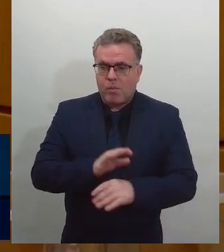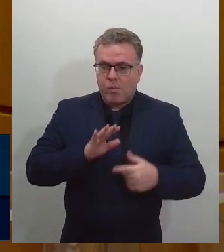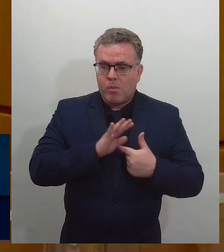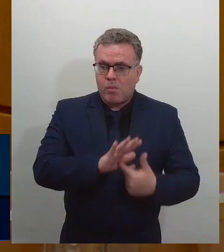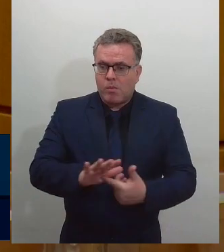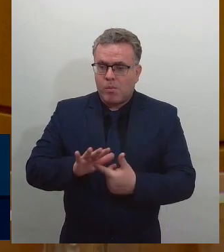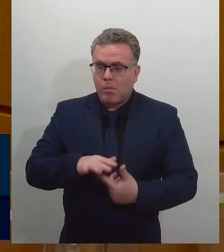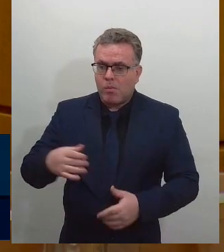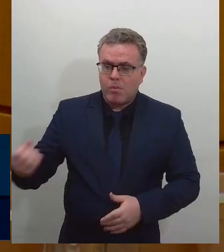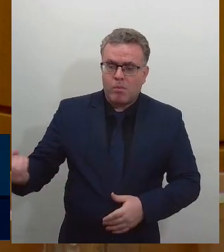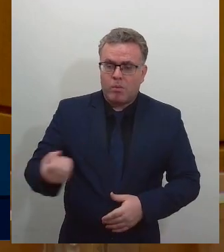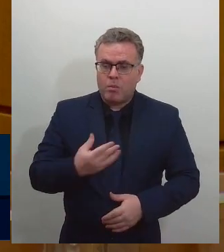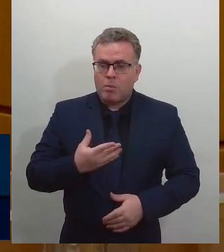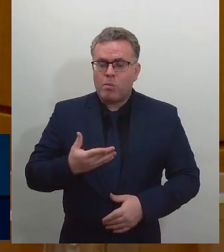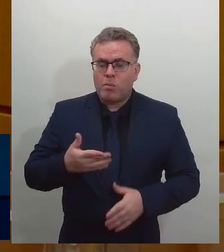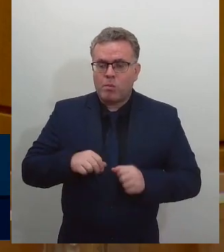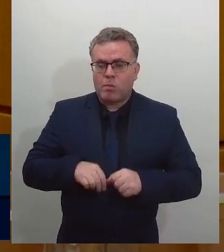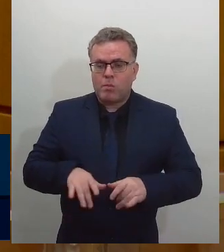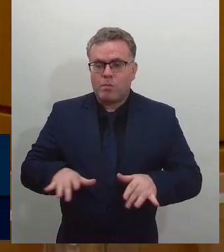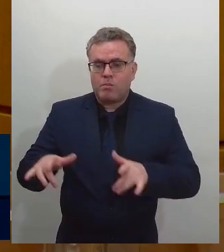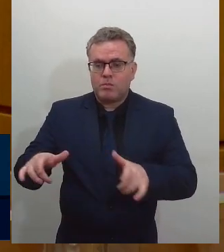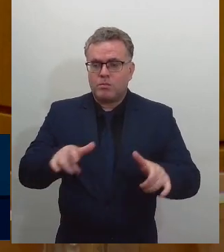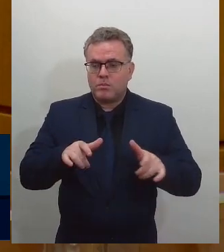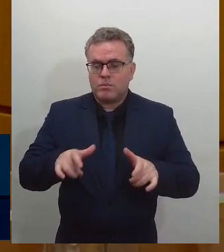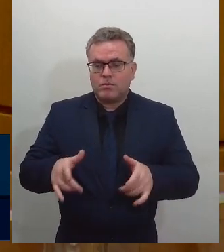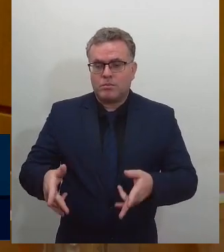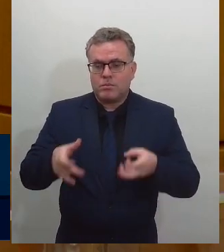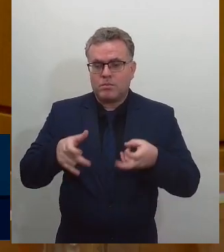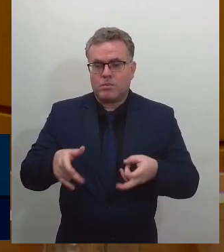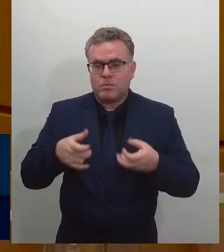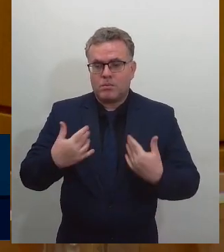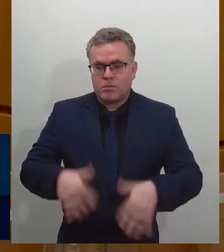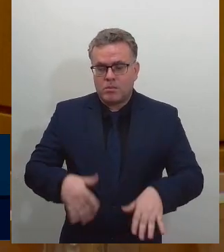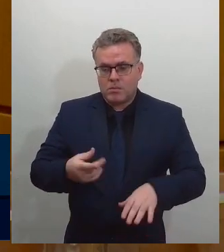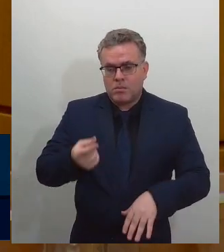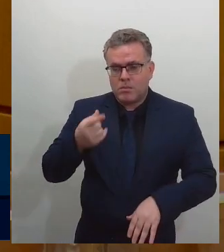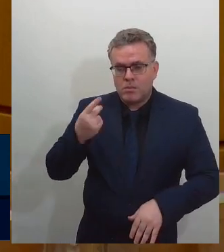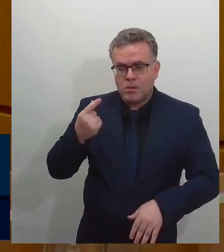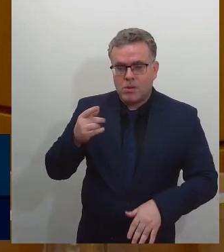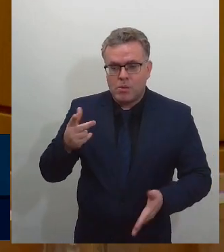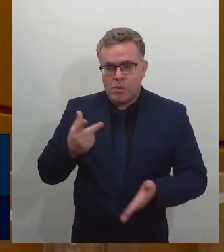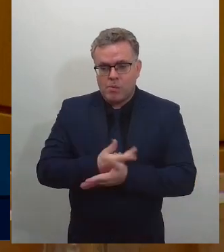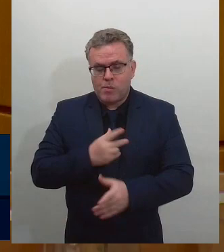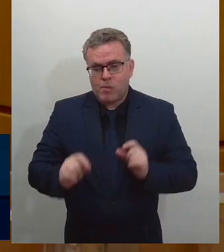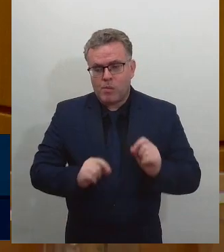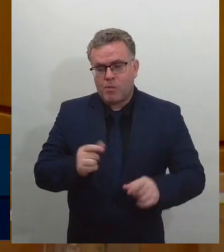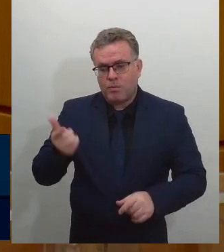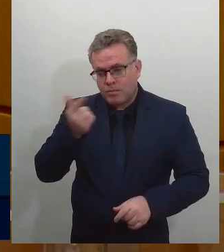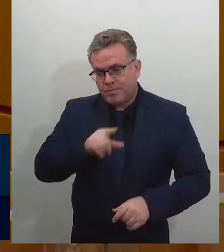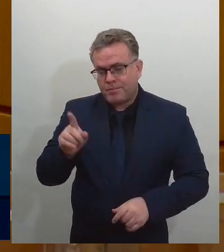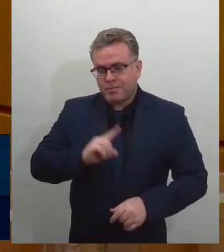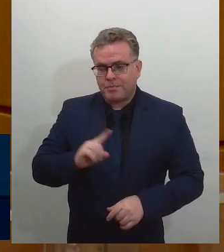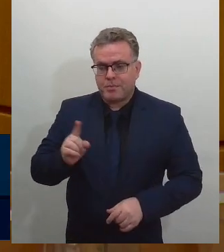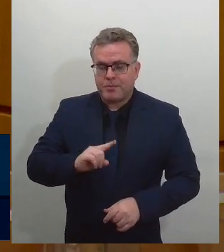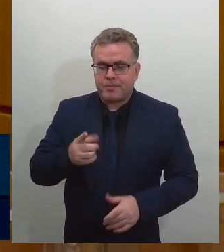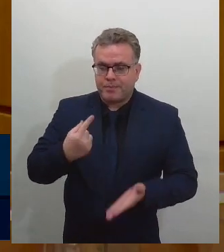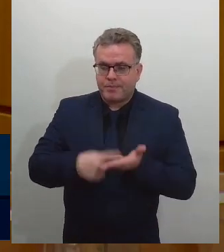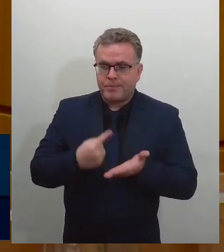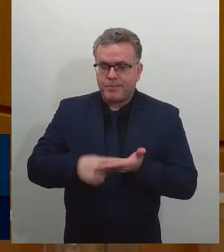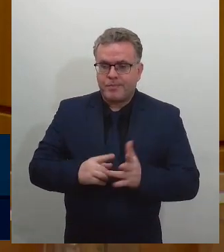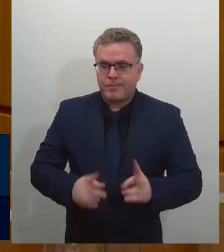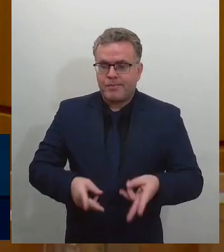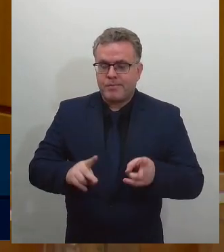na captação. Porque com as bombas antigas que nós temos, não consegue, né, suprir a rede nova que está